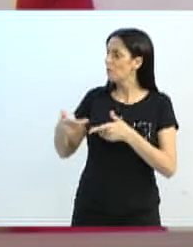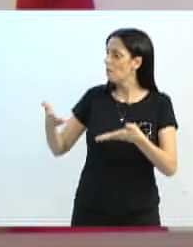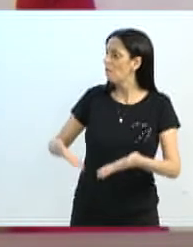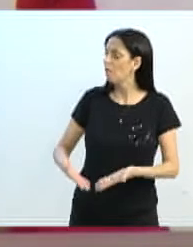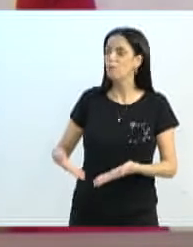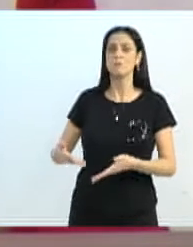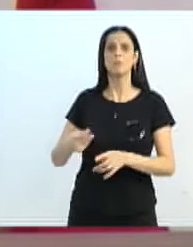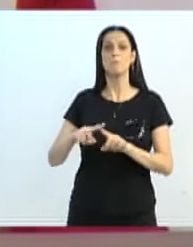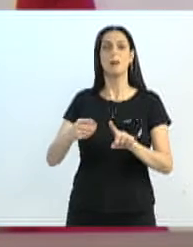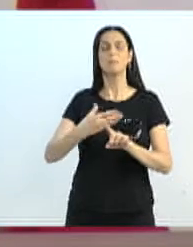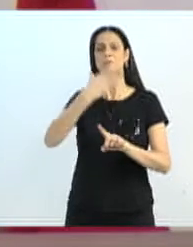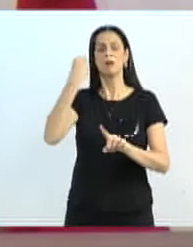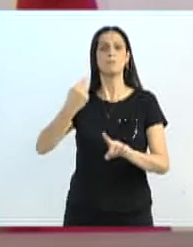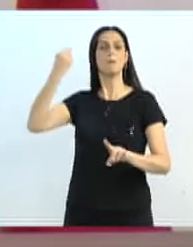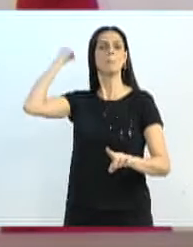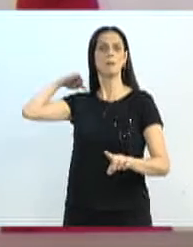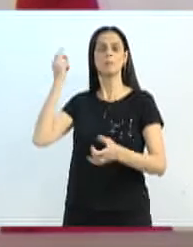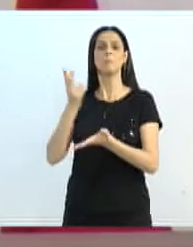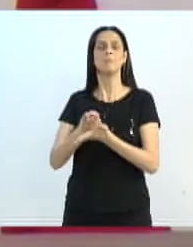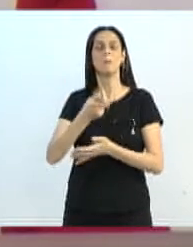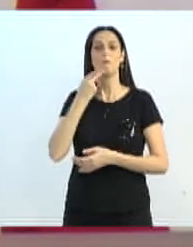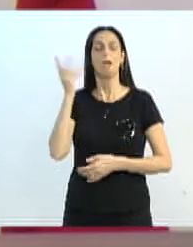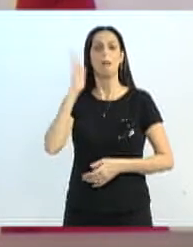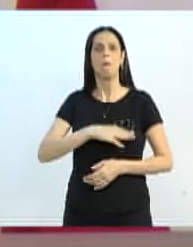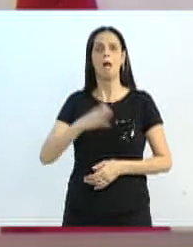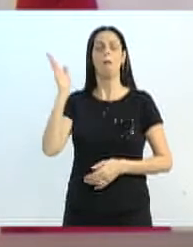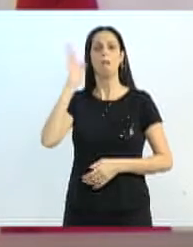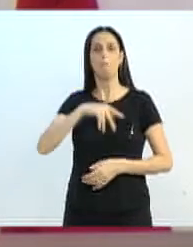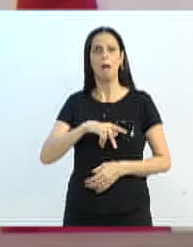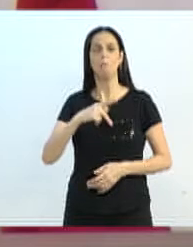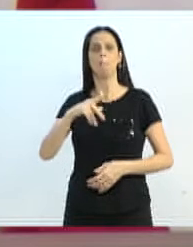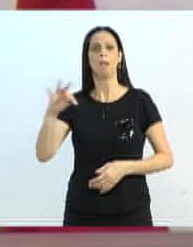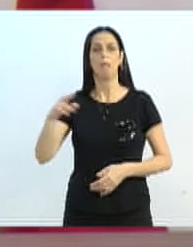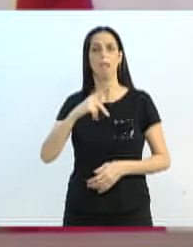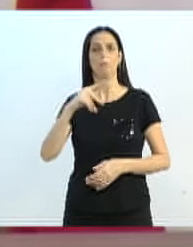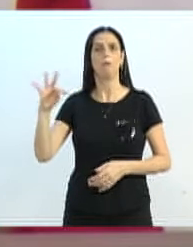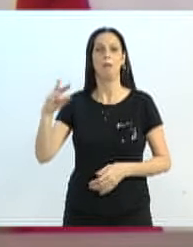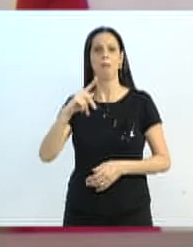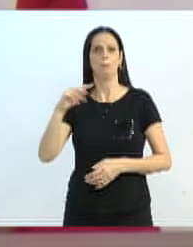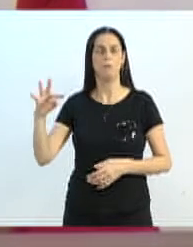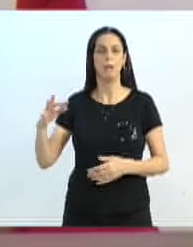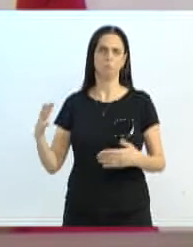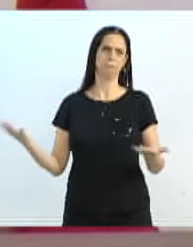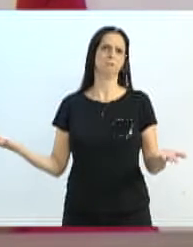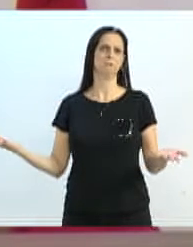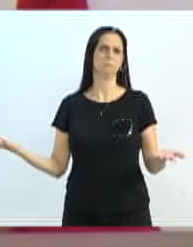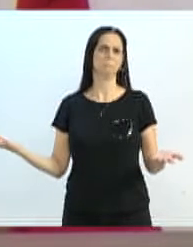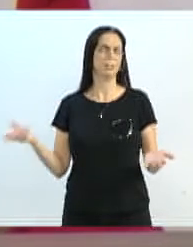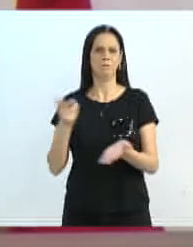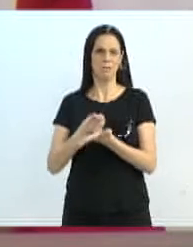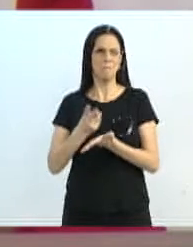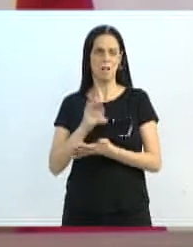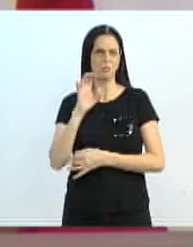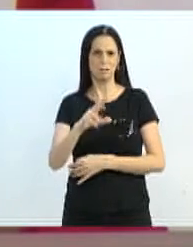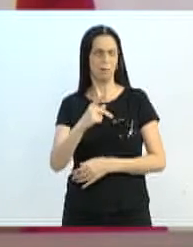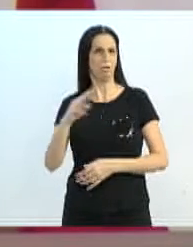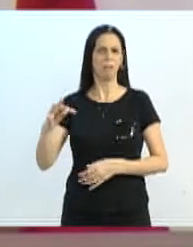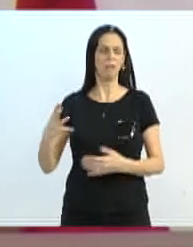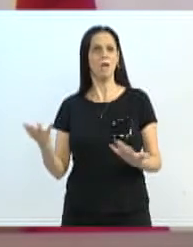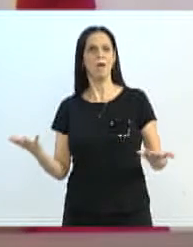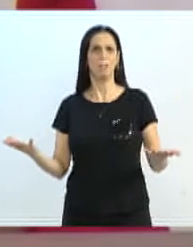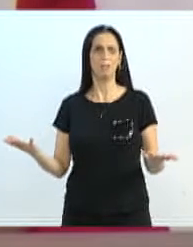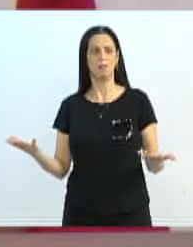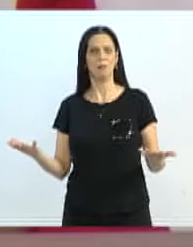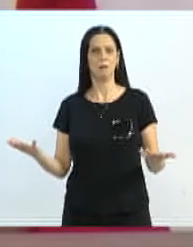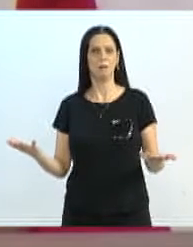do passado, sem citar o PT. E o PT, e o PT, e o PT. Como se isso fosse resposta plausível.